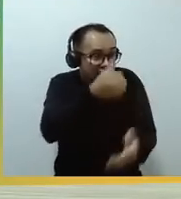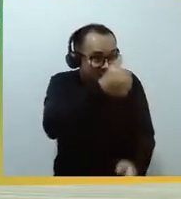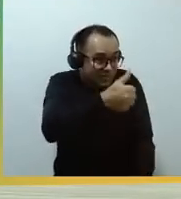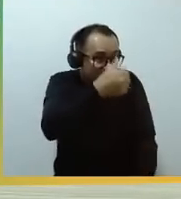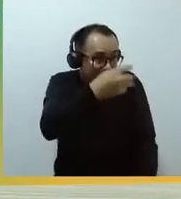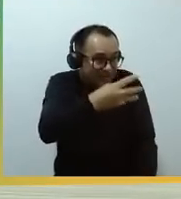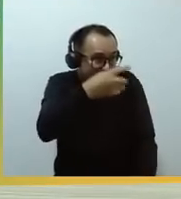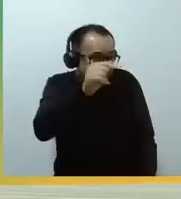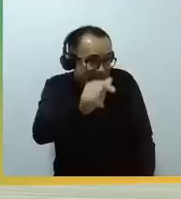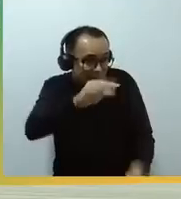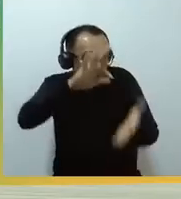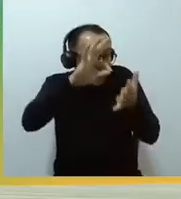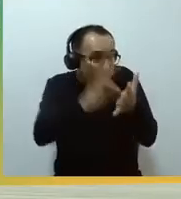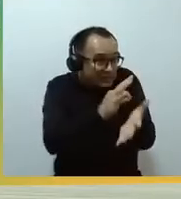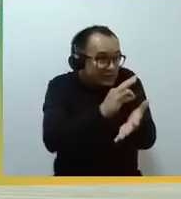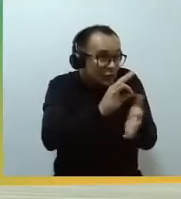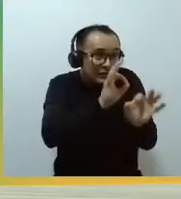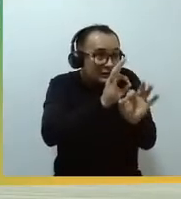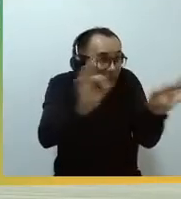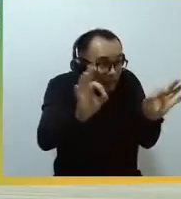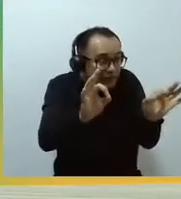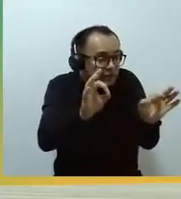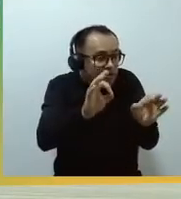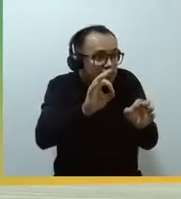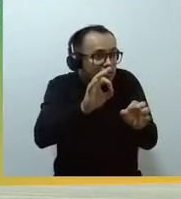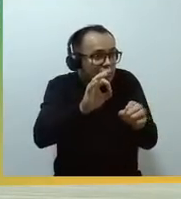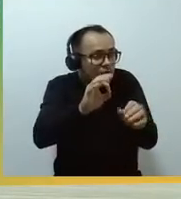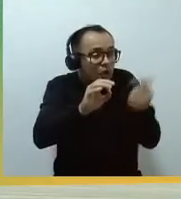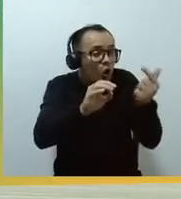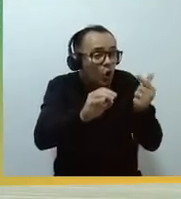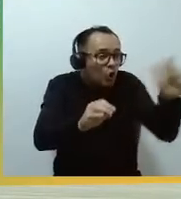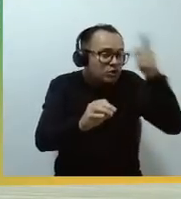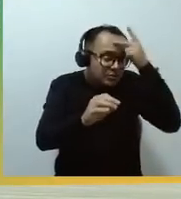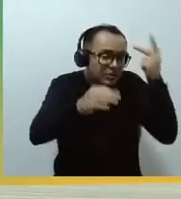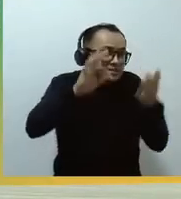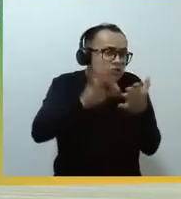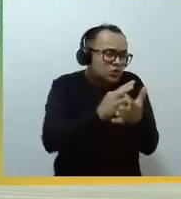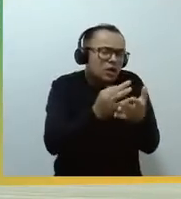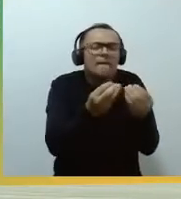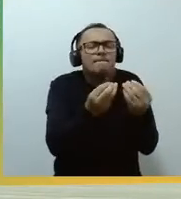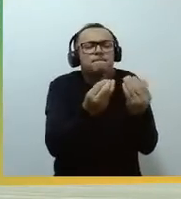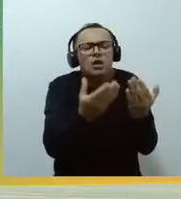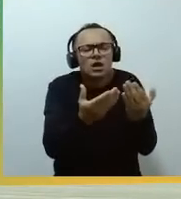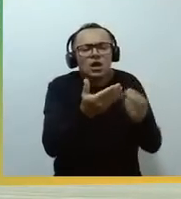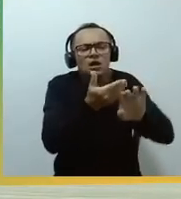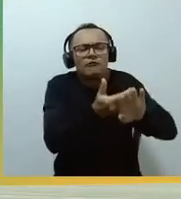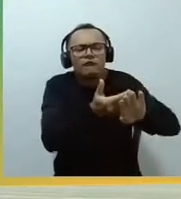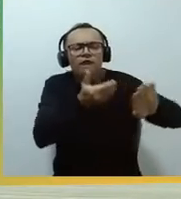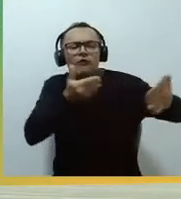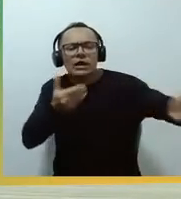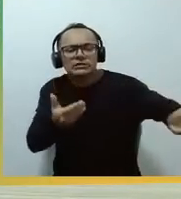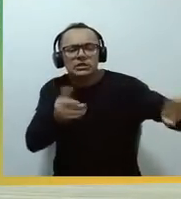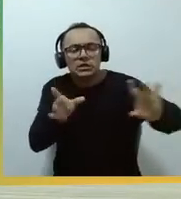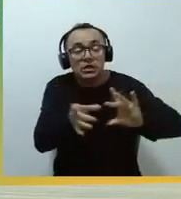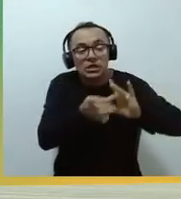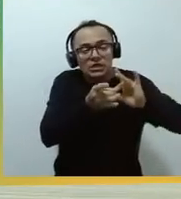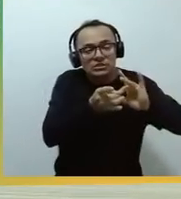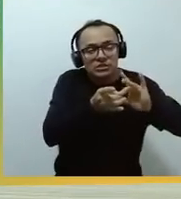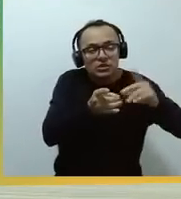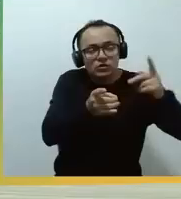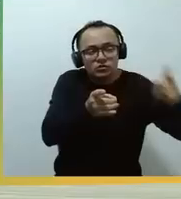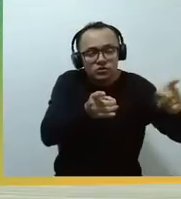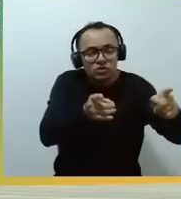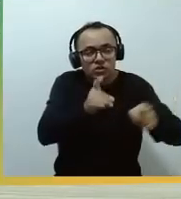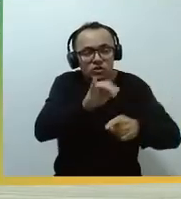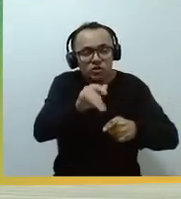é assinado pelo sócio majoritário, é assinado por outra pessoa. Isso é para afastar a ligação entre o senhor e o Odair José Manrich? O senhor está